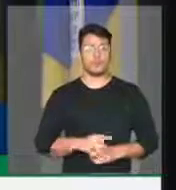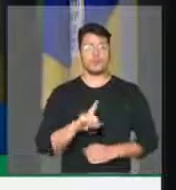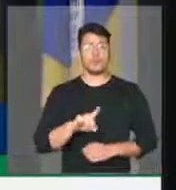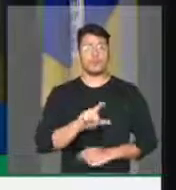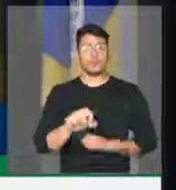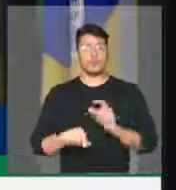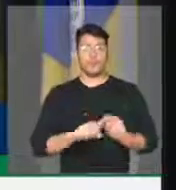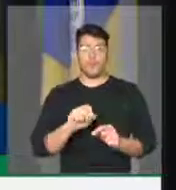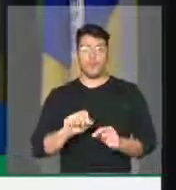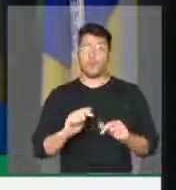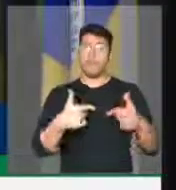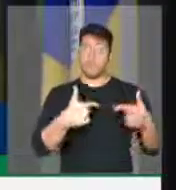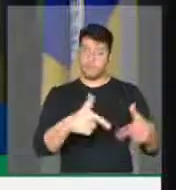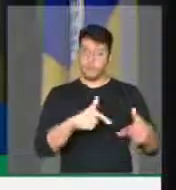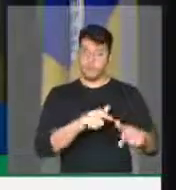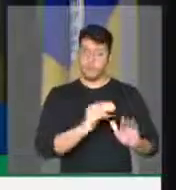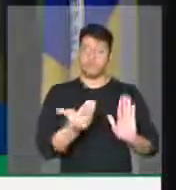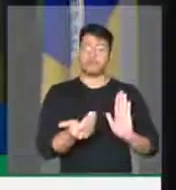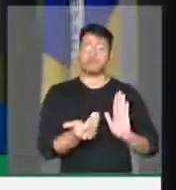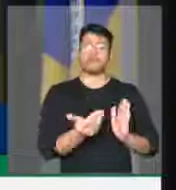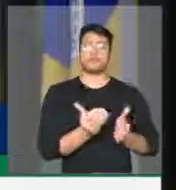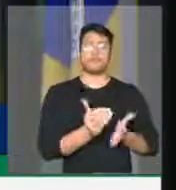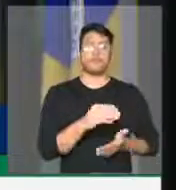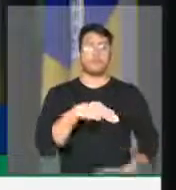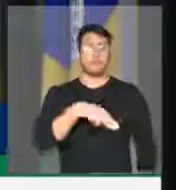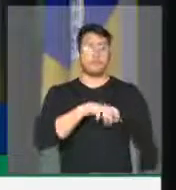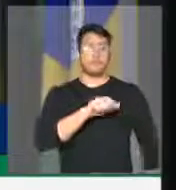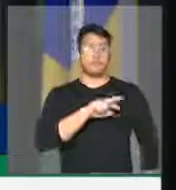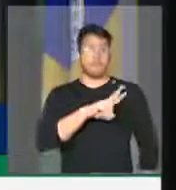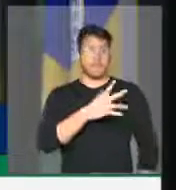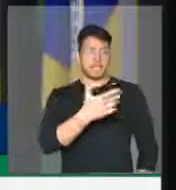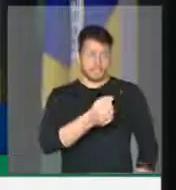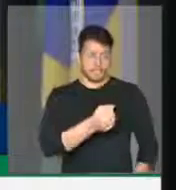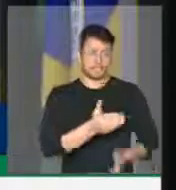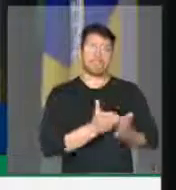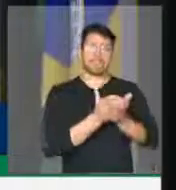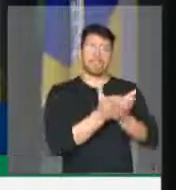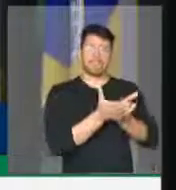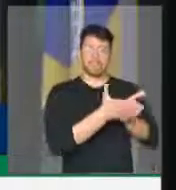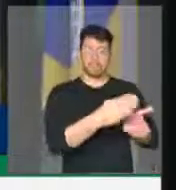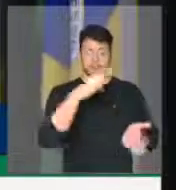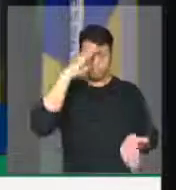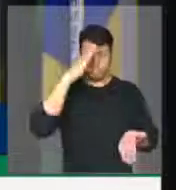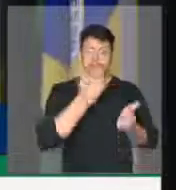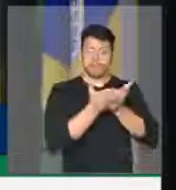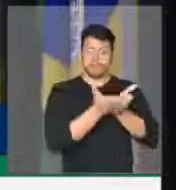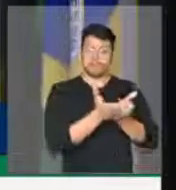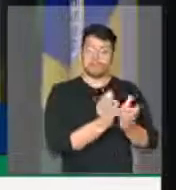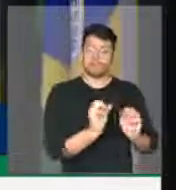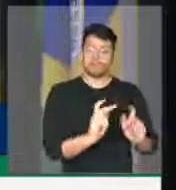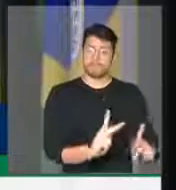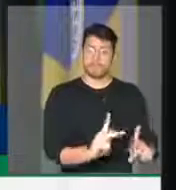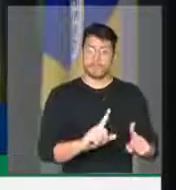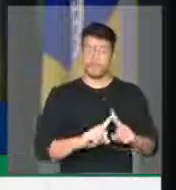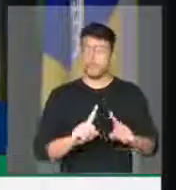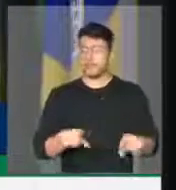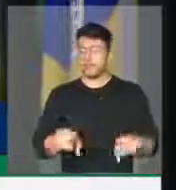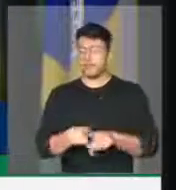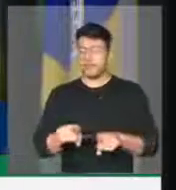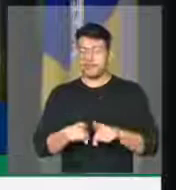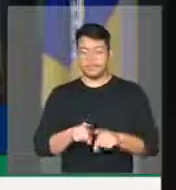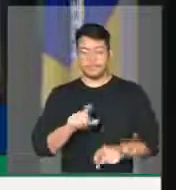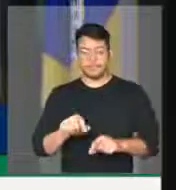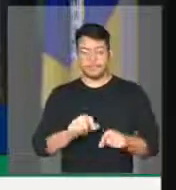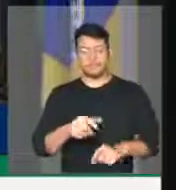diz respeito à tecnologia, equipamentos, mas também para a aeronáutica,